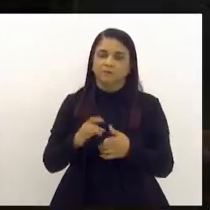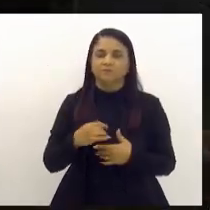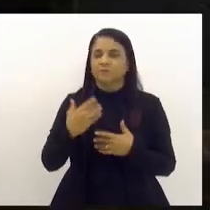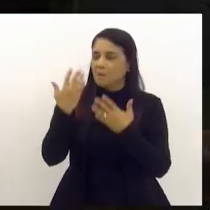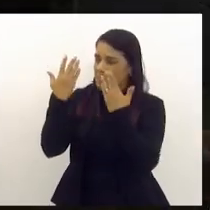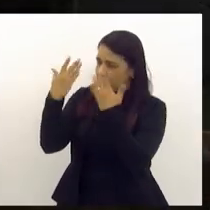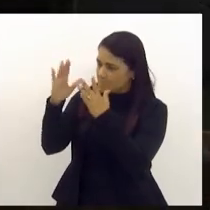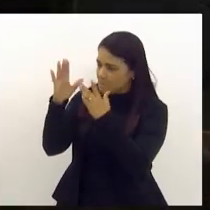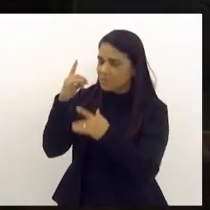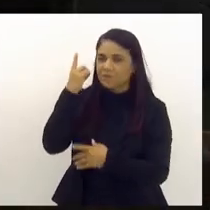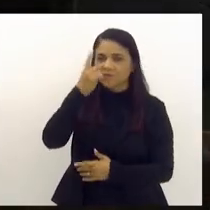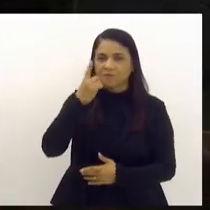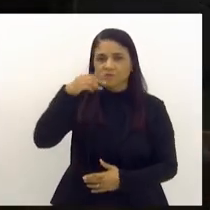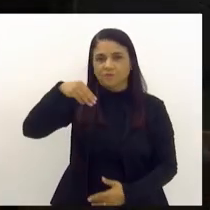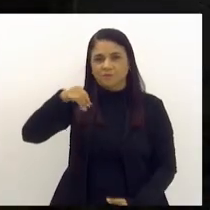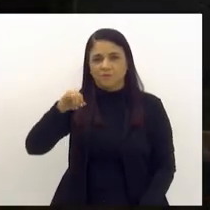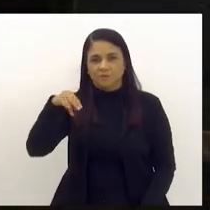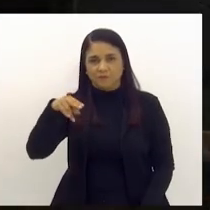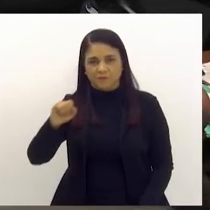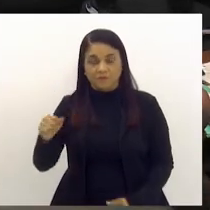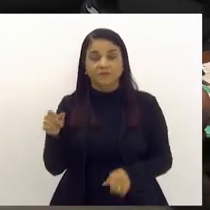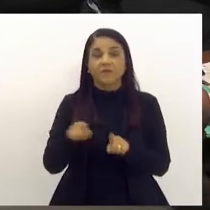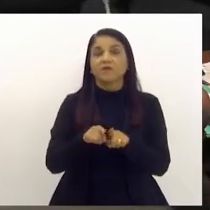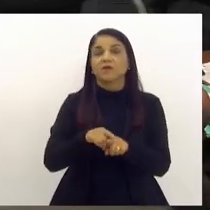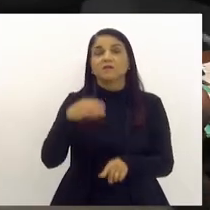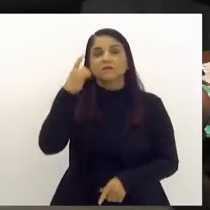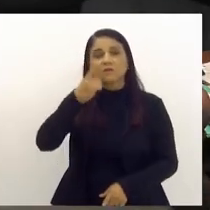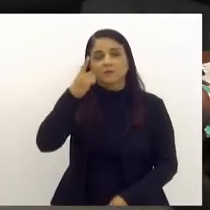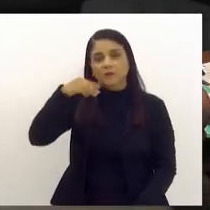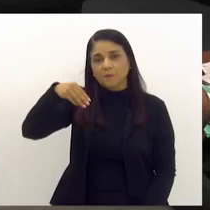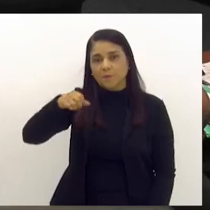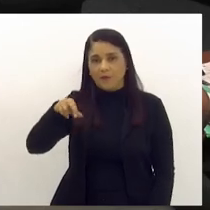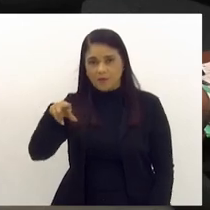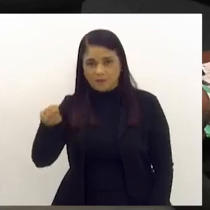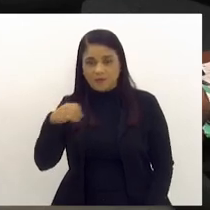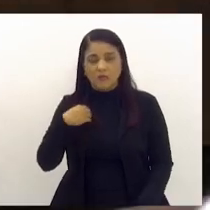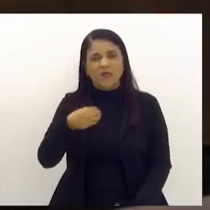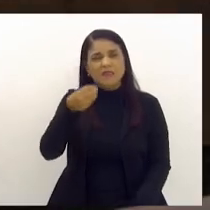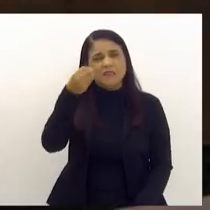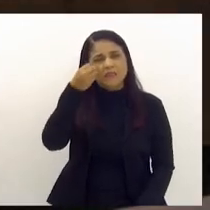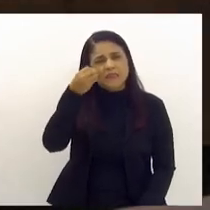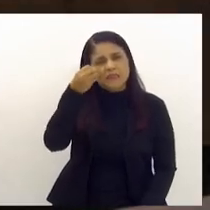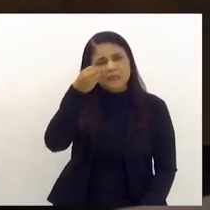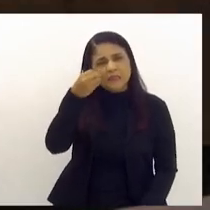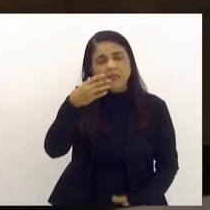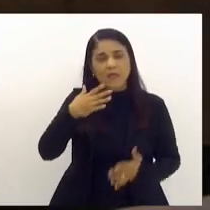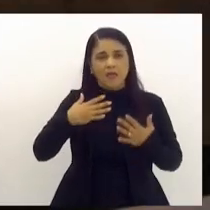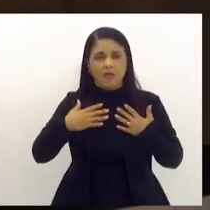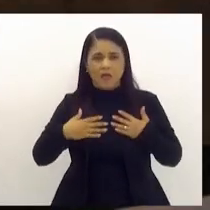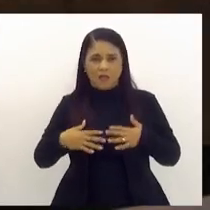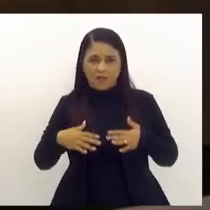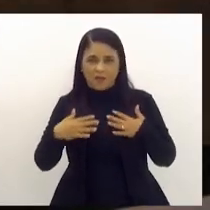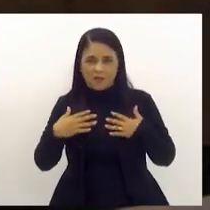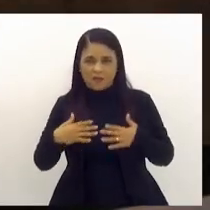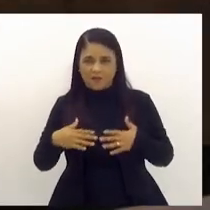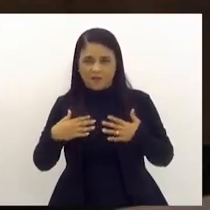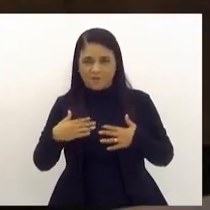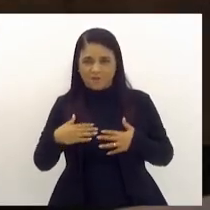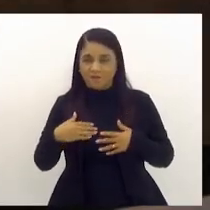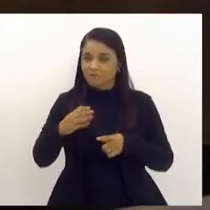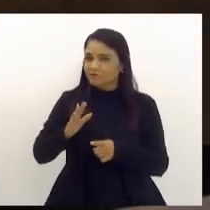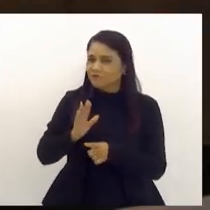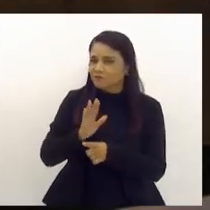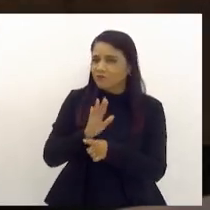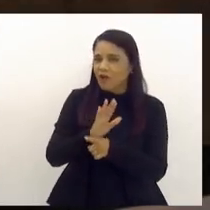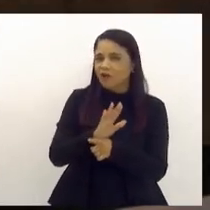Parabéns, deputado Mink. Deputado Márcio Gualberto. Senhor presidente, apenas numa tentativa, com muita tranquilidade, de